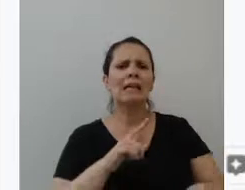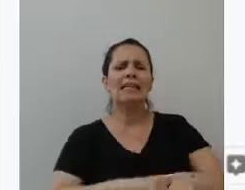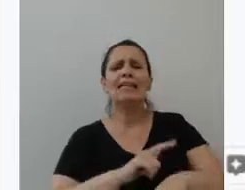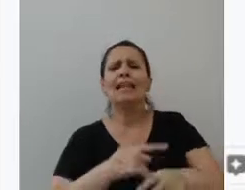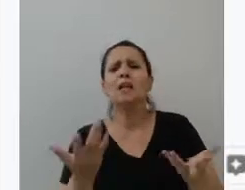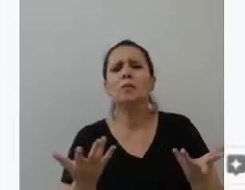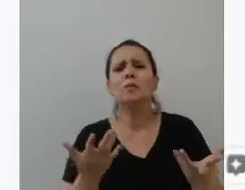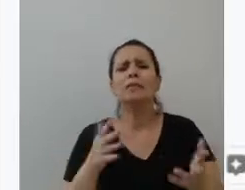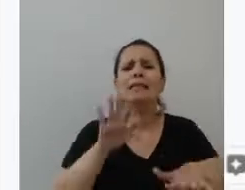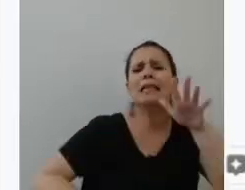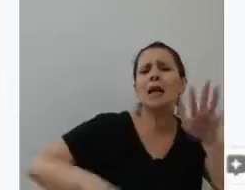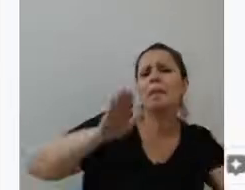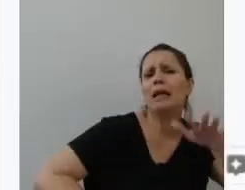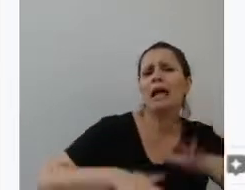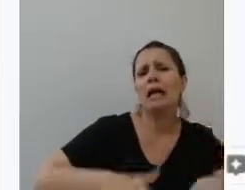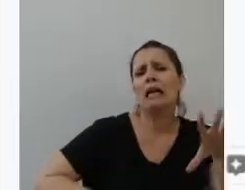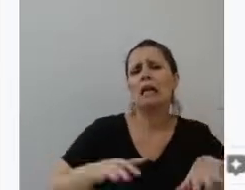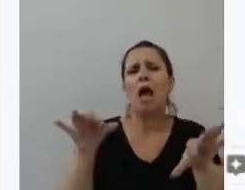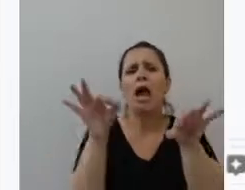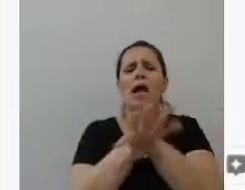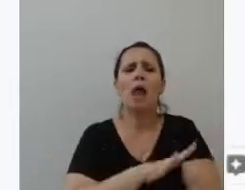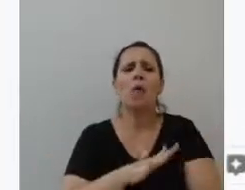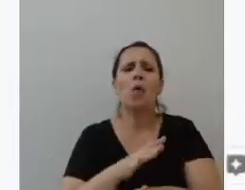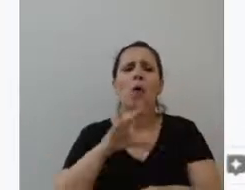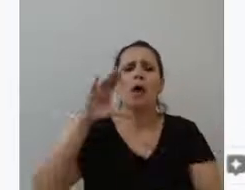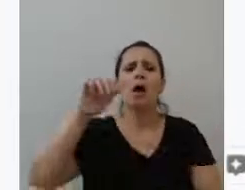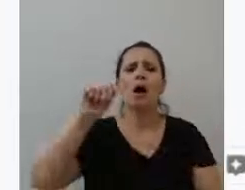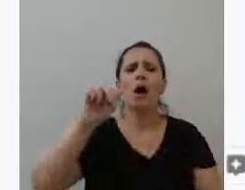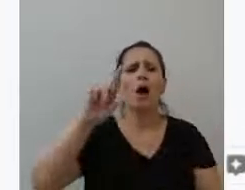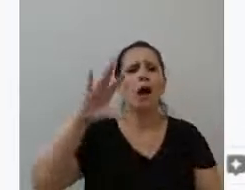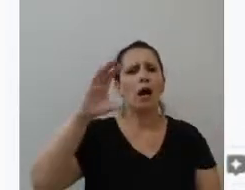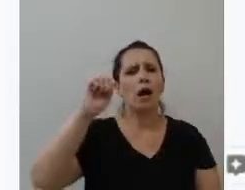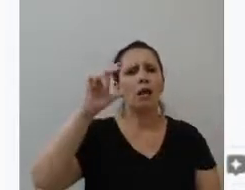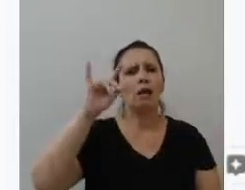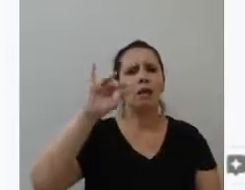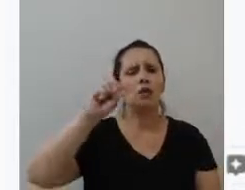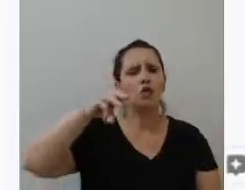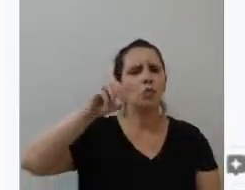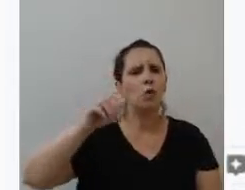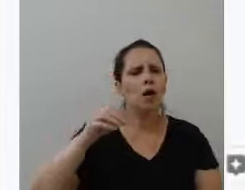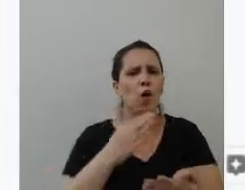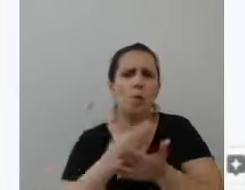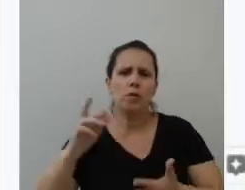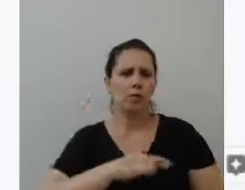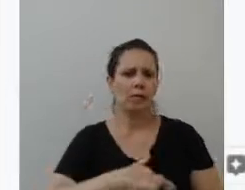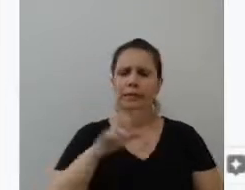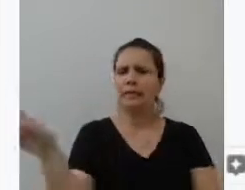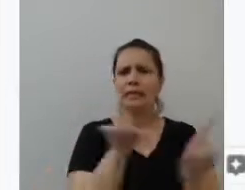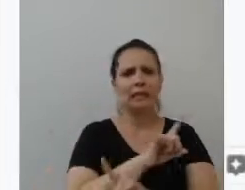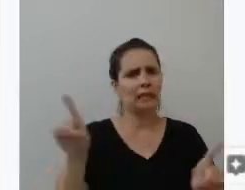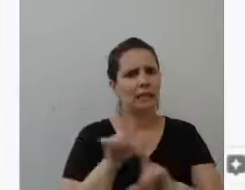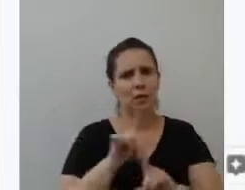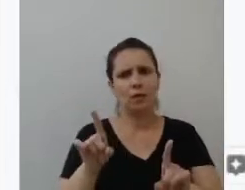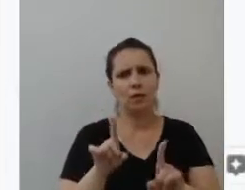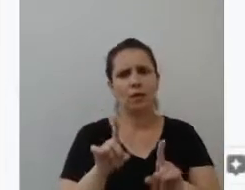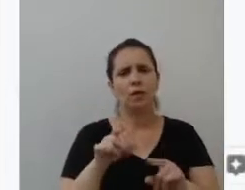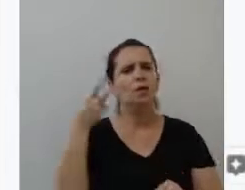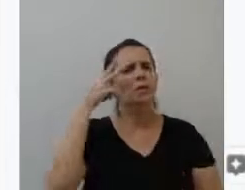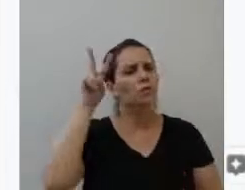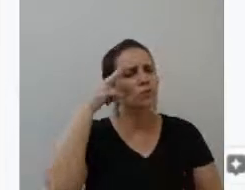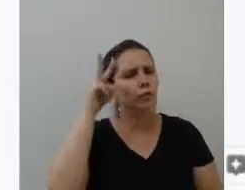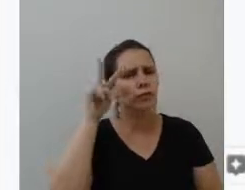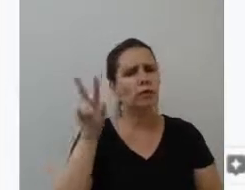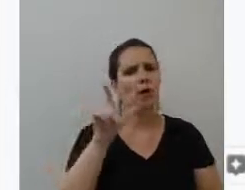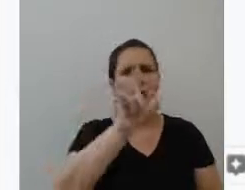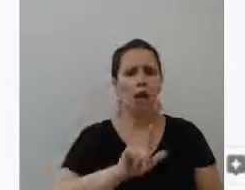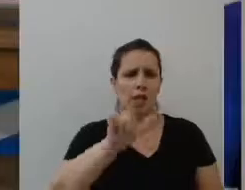gente não pode dizer que acabou o arcavismo, os autores morreram, pronto, acabou-se, e agora começou o romantismo. Não. Os historiadores de